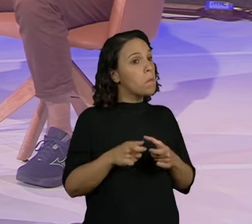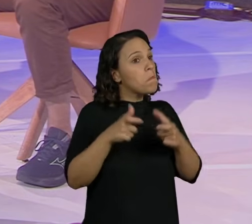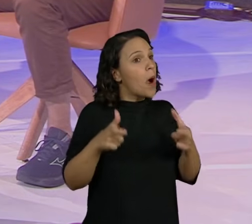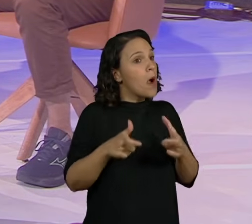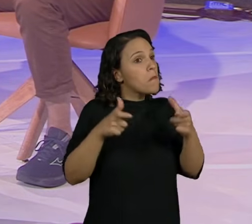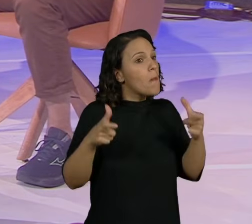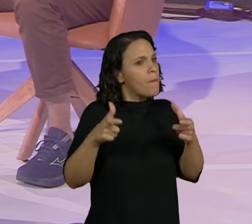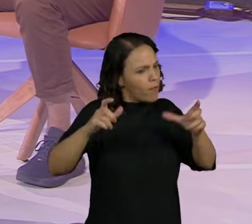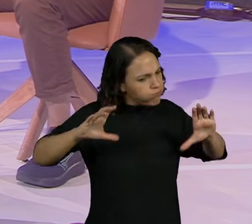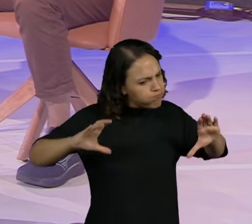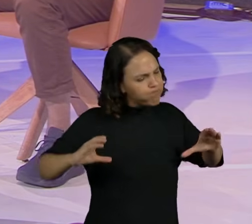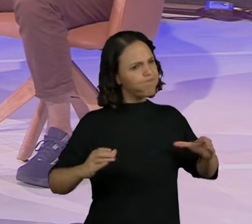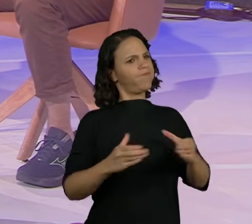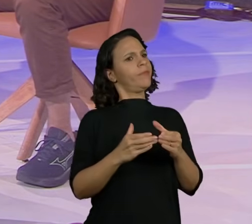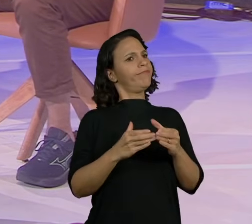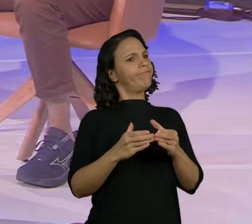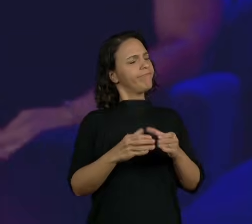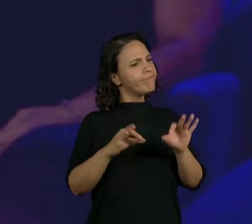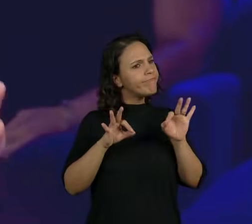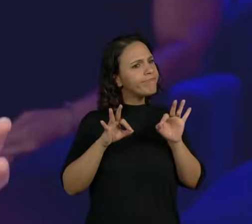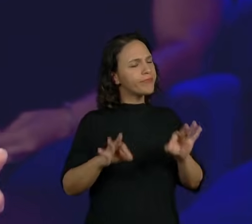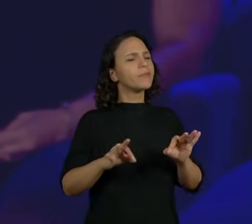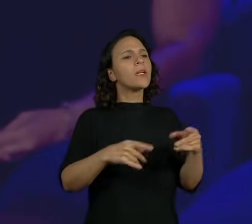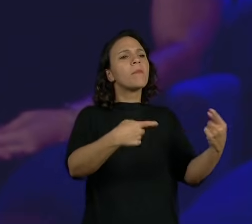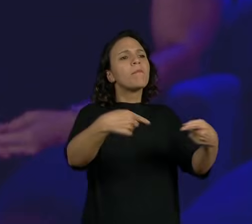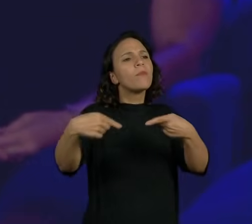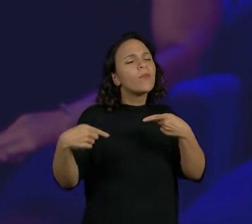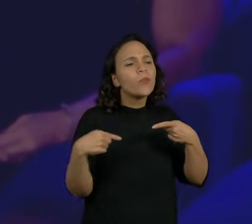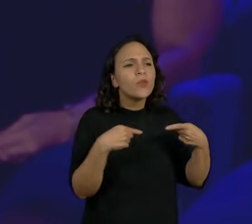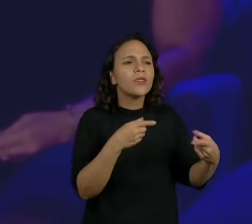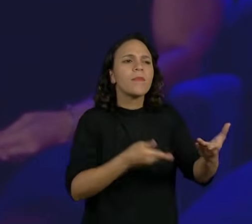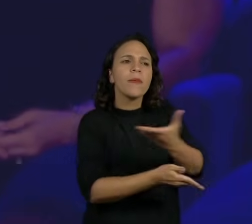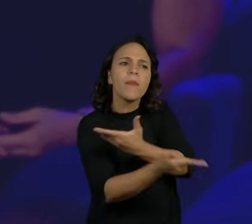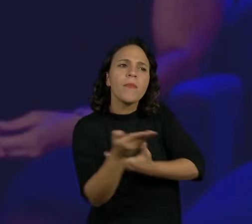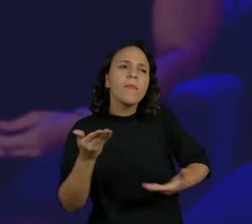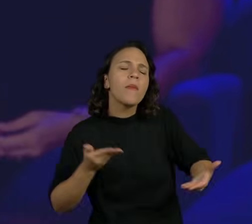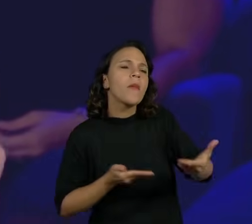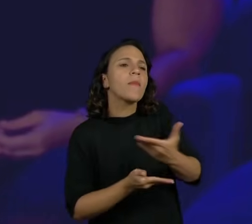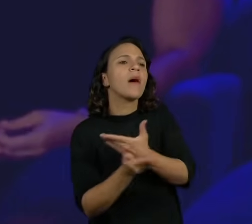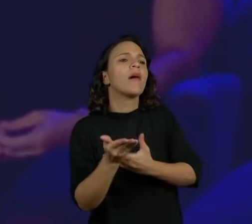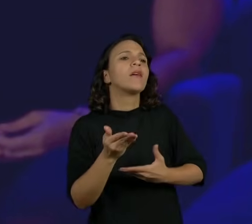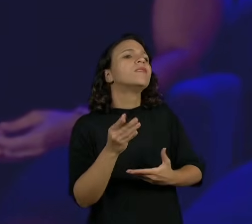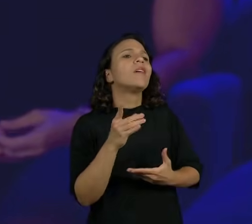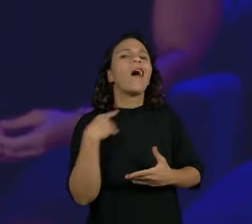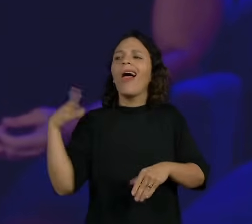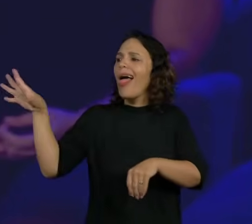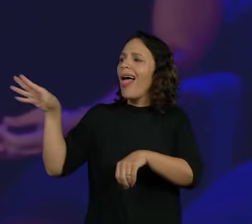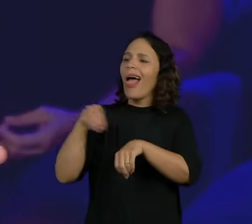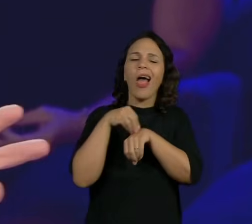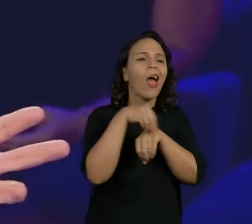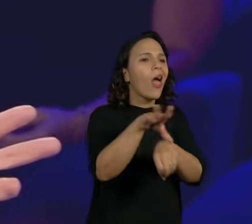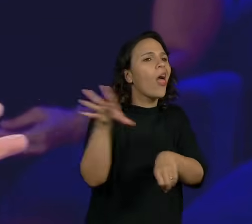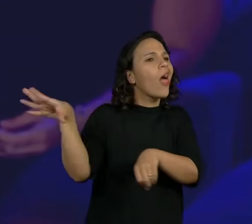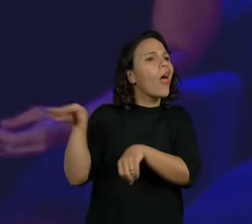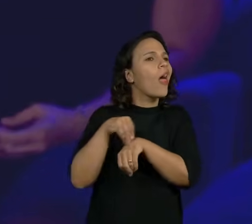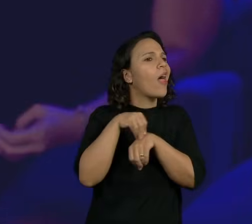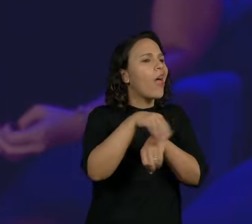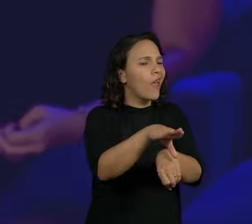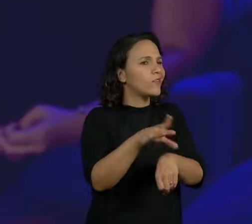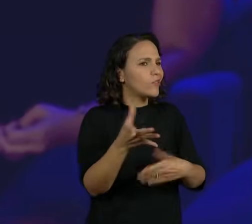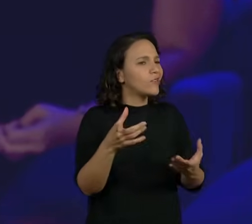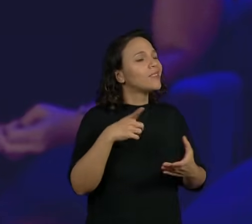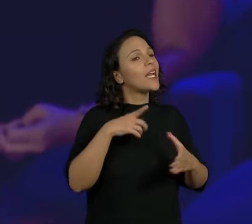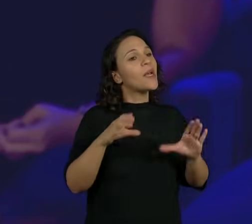de comunidades, de pessoas se reunindo para discutir política, de não acreditar, né? Você vê, às vezes, mandatos coletivos